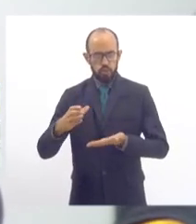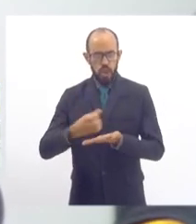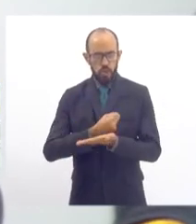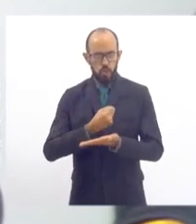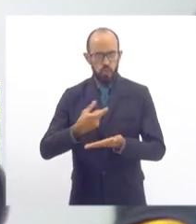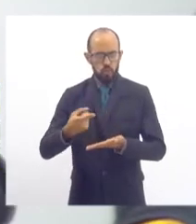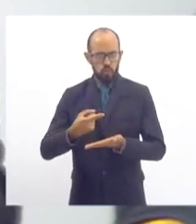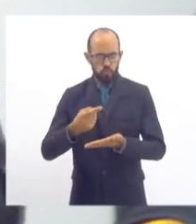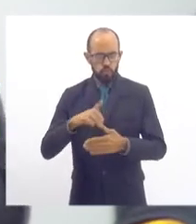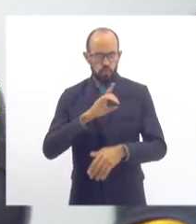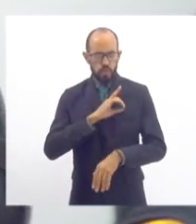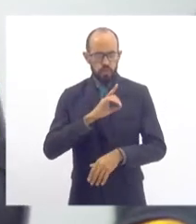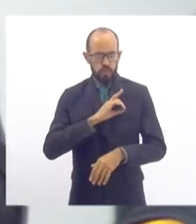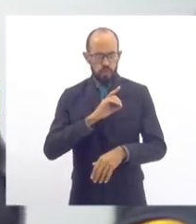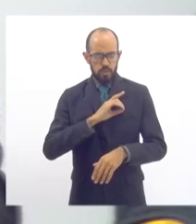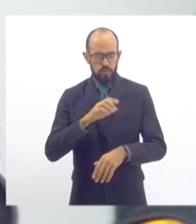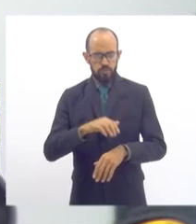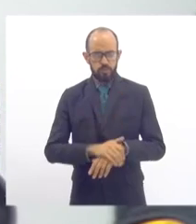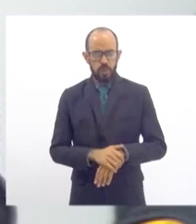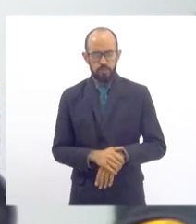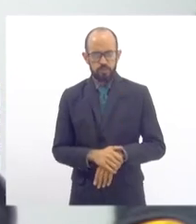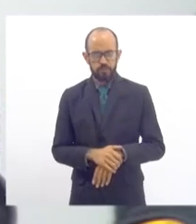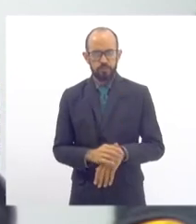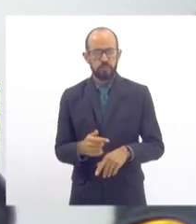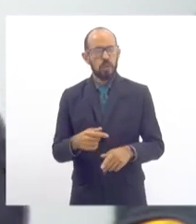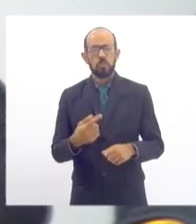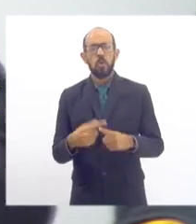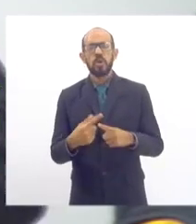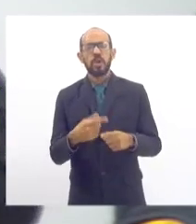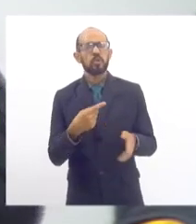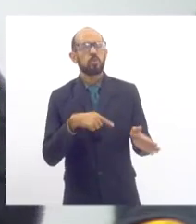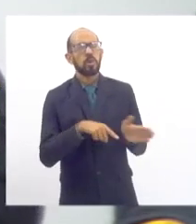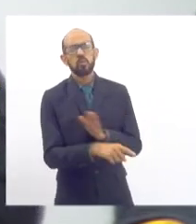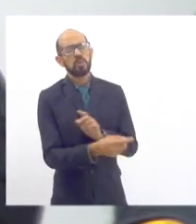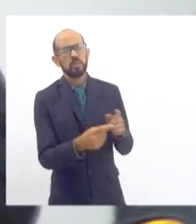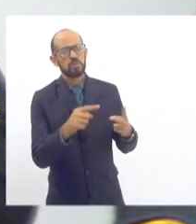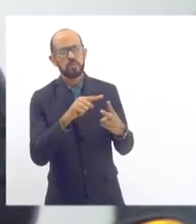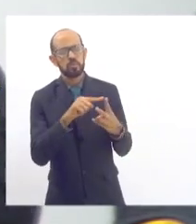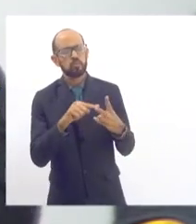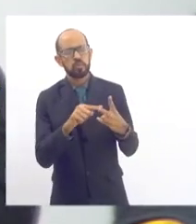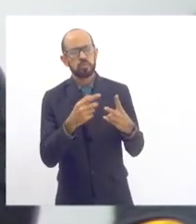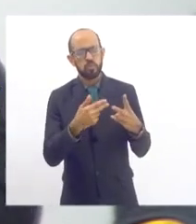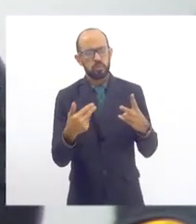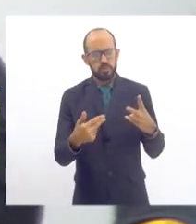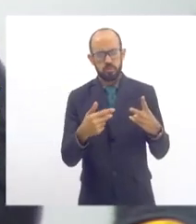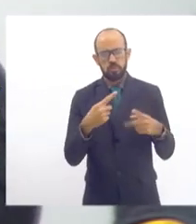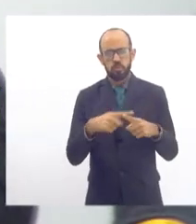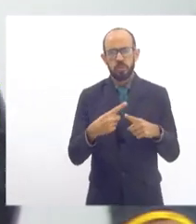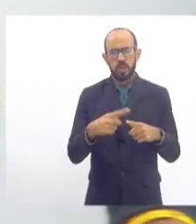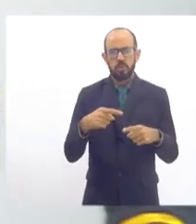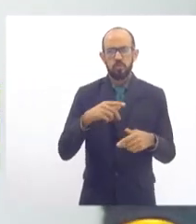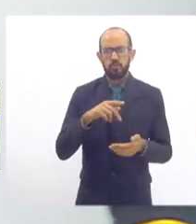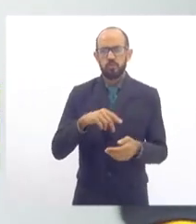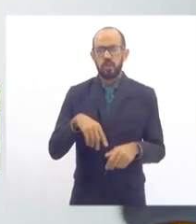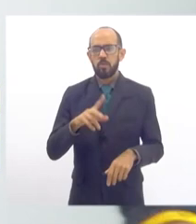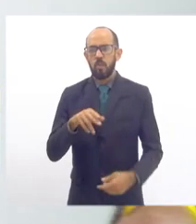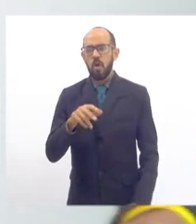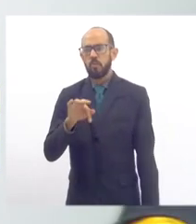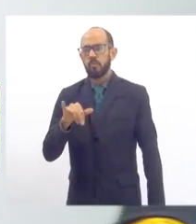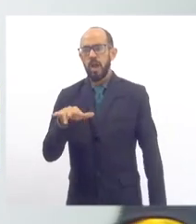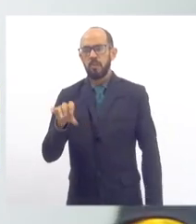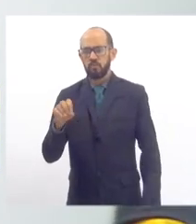dos repasses e a questão da DREI. Por que pergunto sobre essas duas coisas? Porque, realmente, como o Flávio mencionou agora há